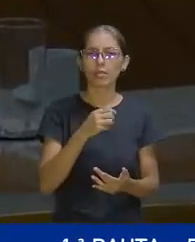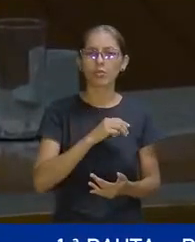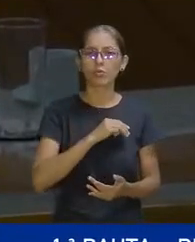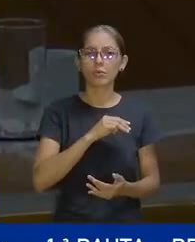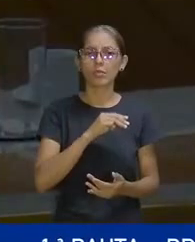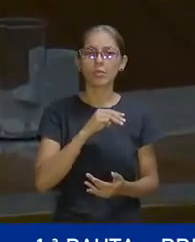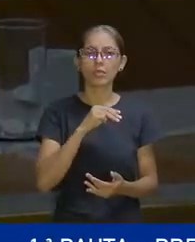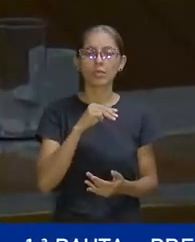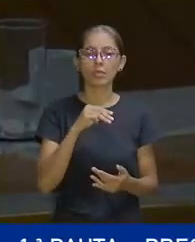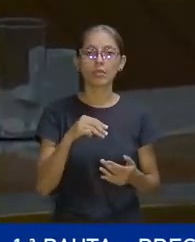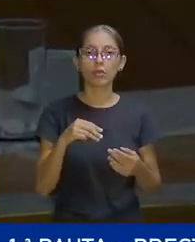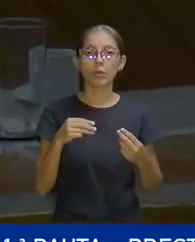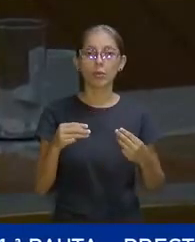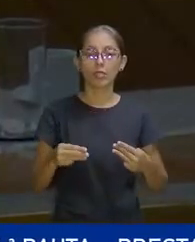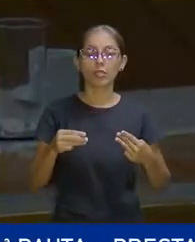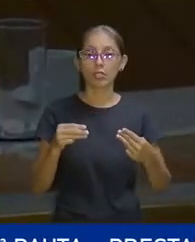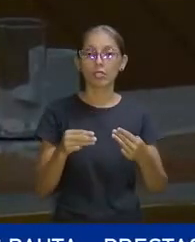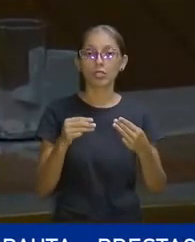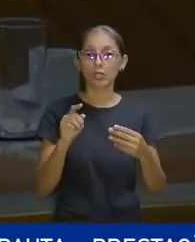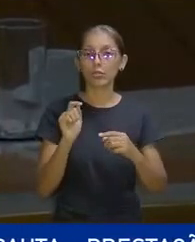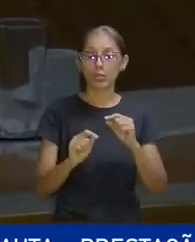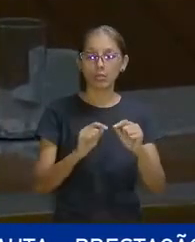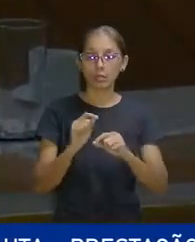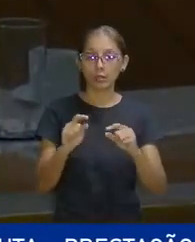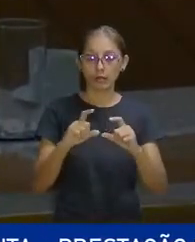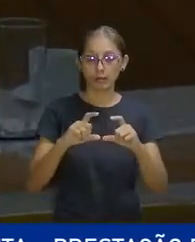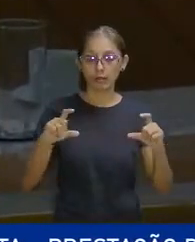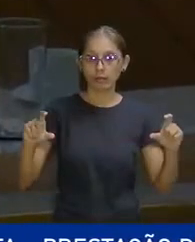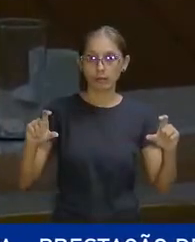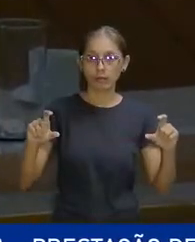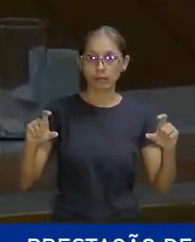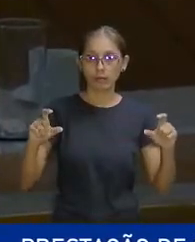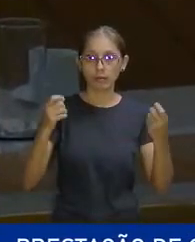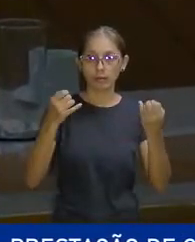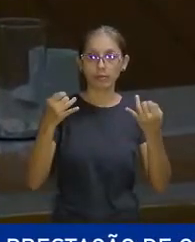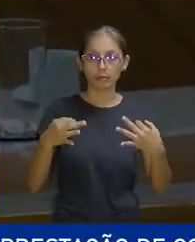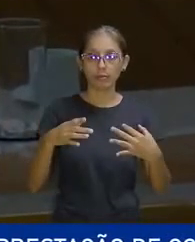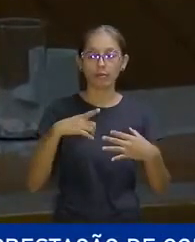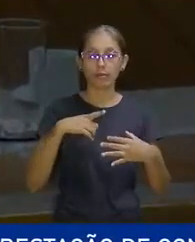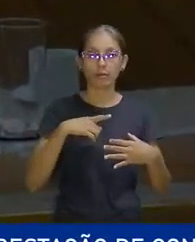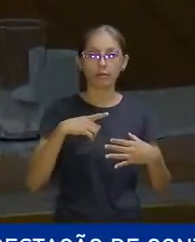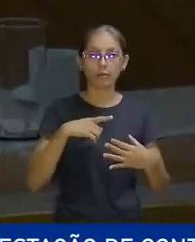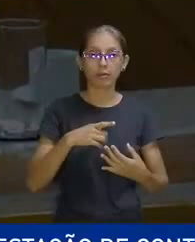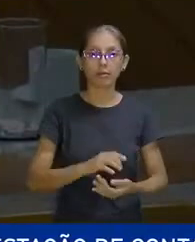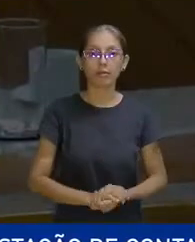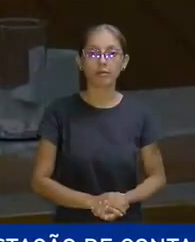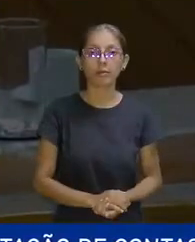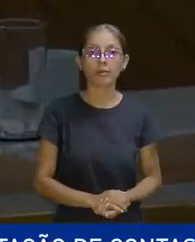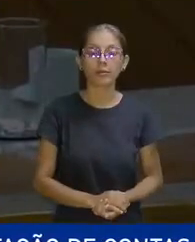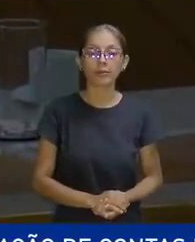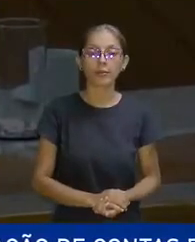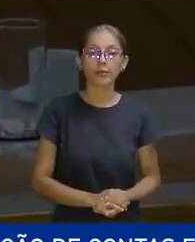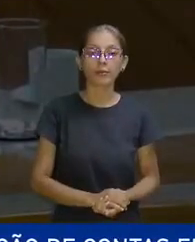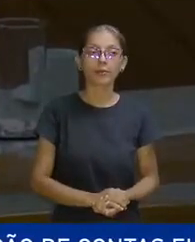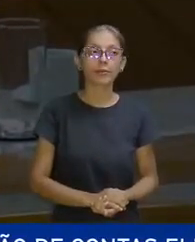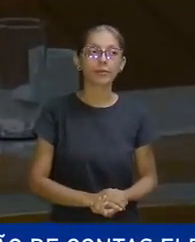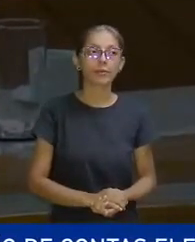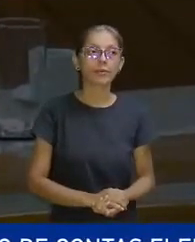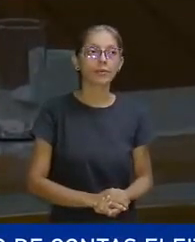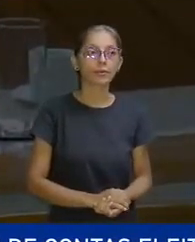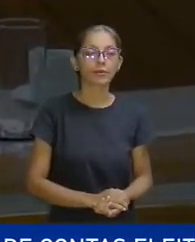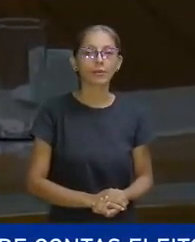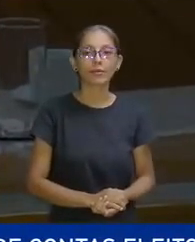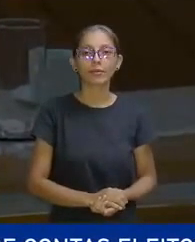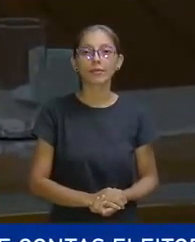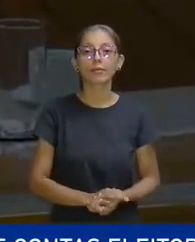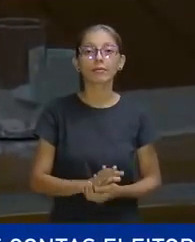porque ele transcreveu um trecho do acórdão, da ementa, do que está no acórdão nosso, e foi com